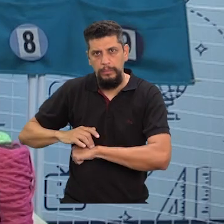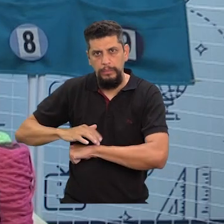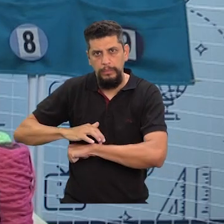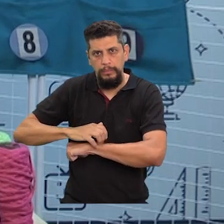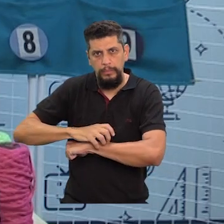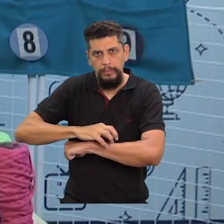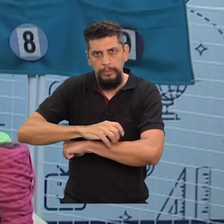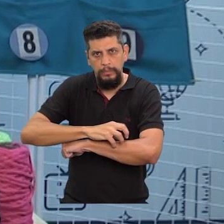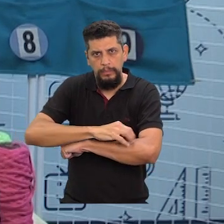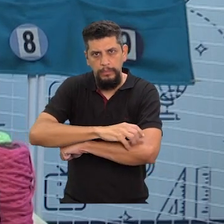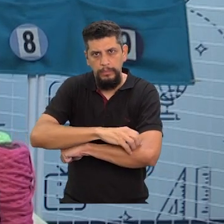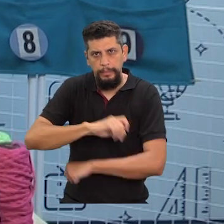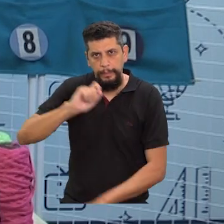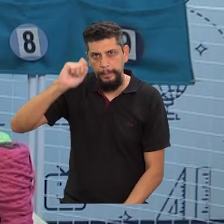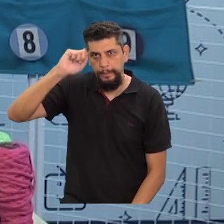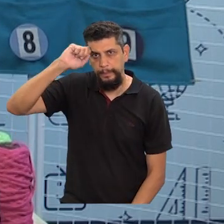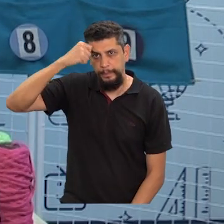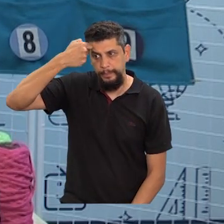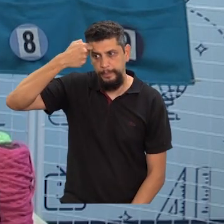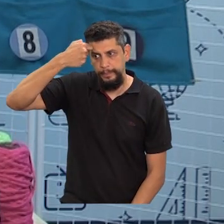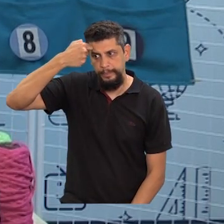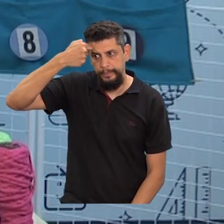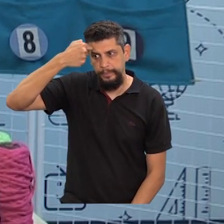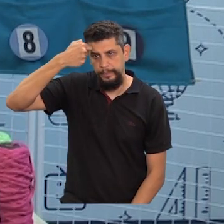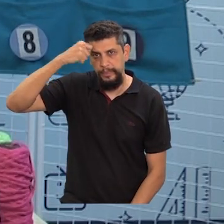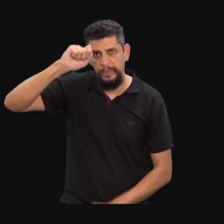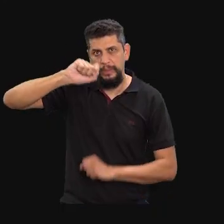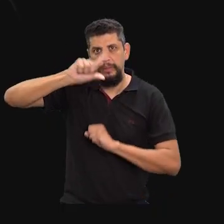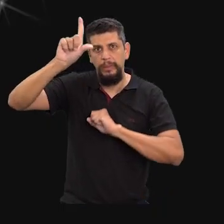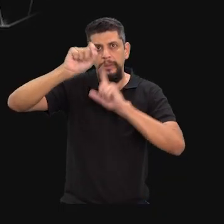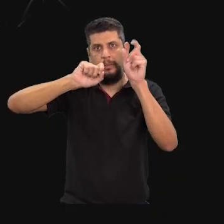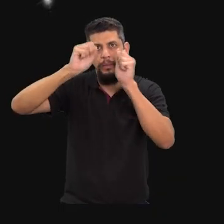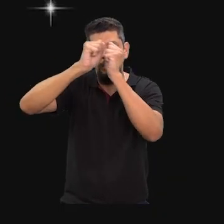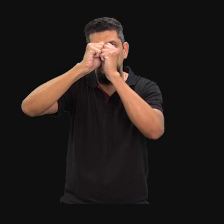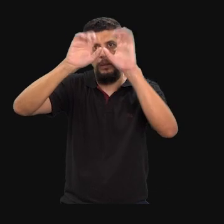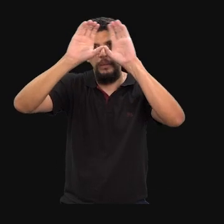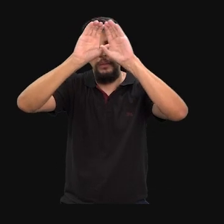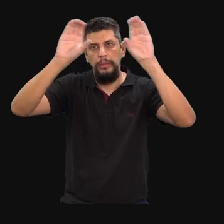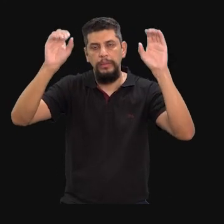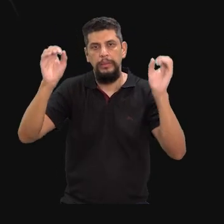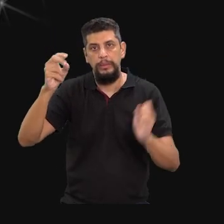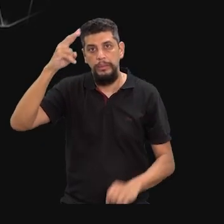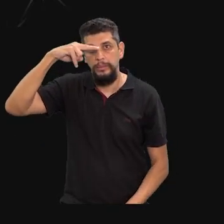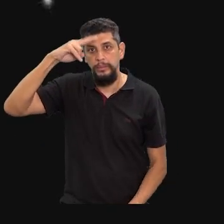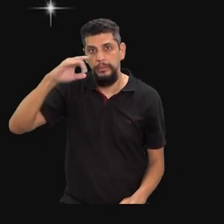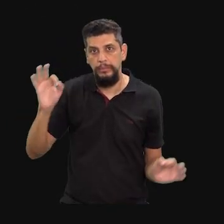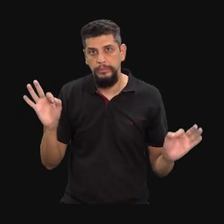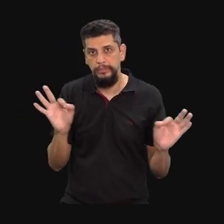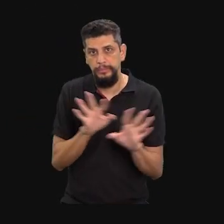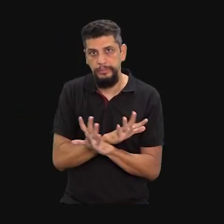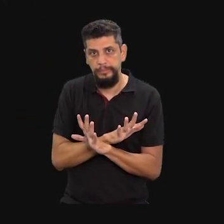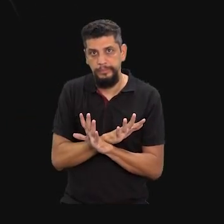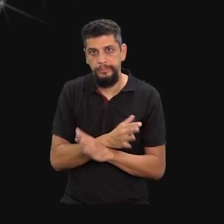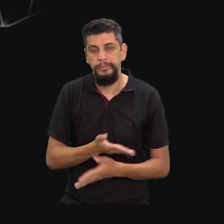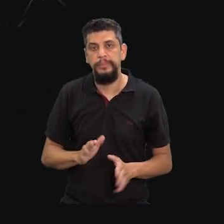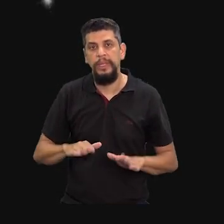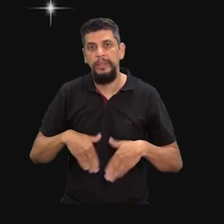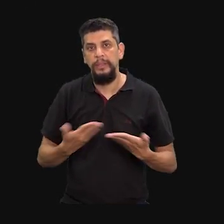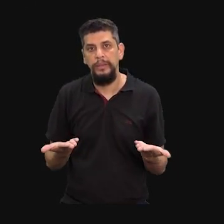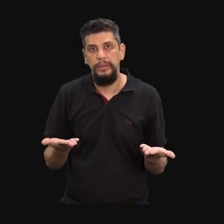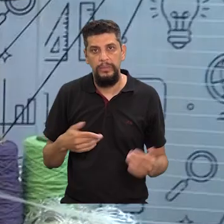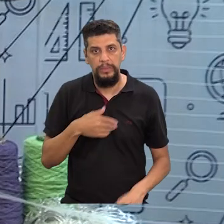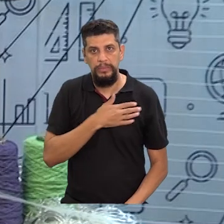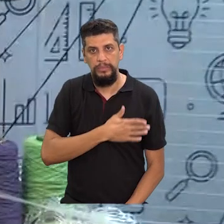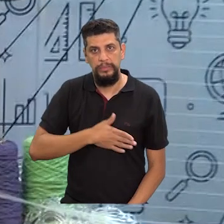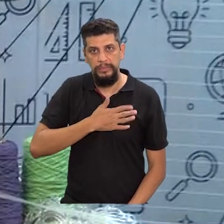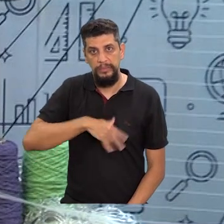preta. E uma estrela no céu brilhou e esta história terminou.